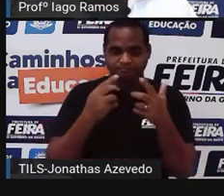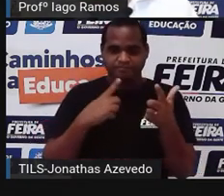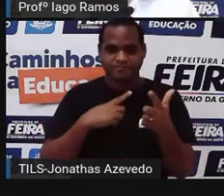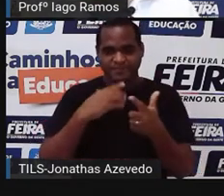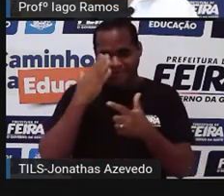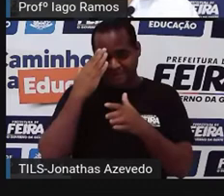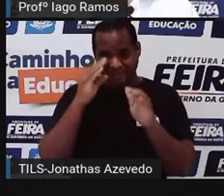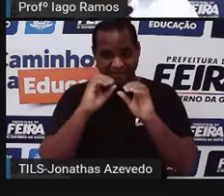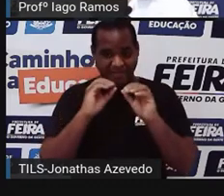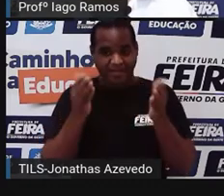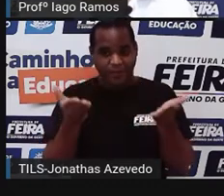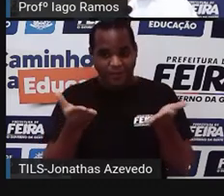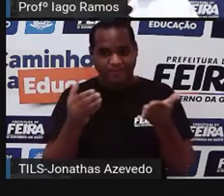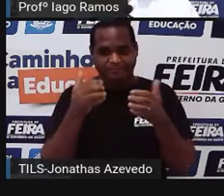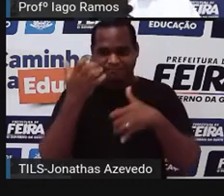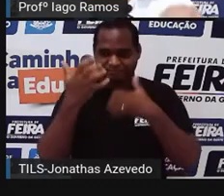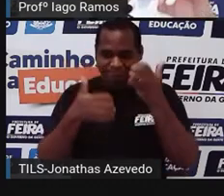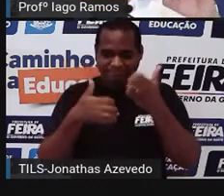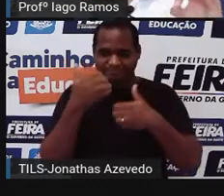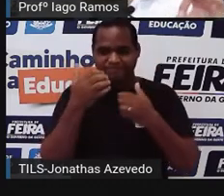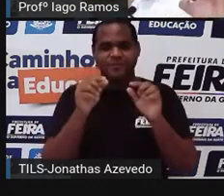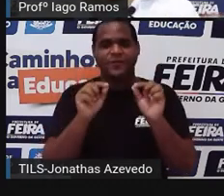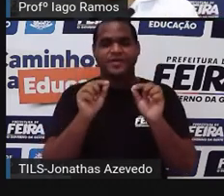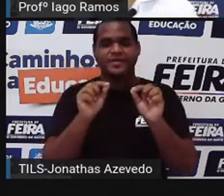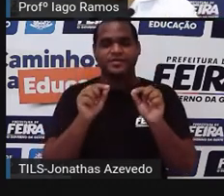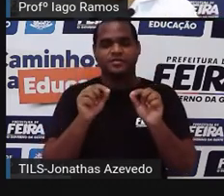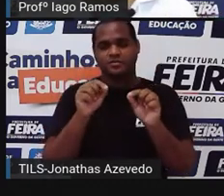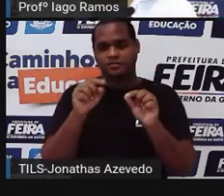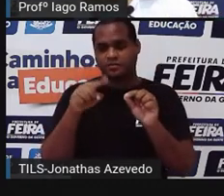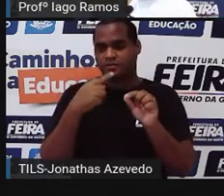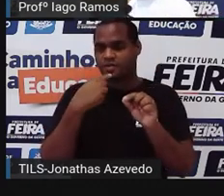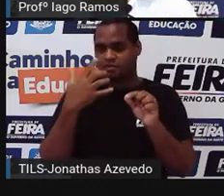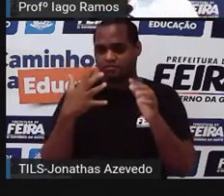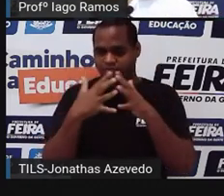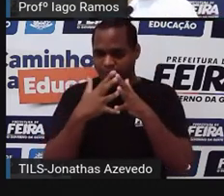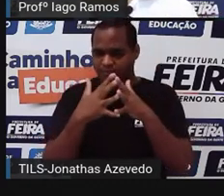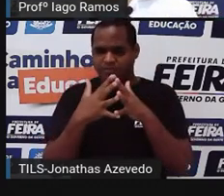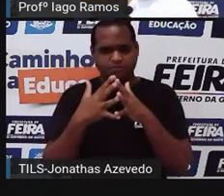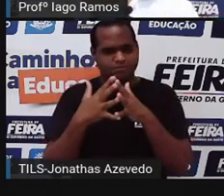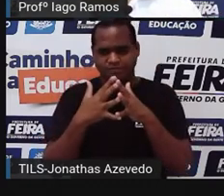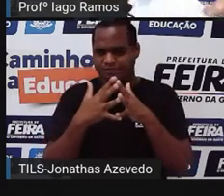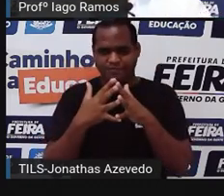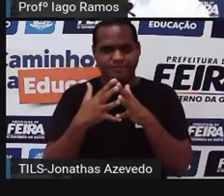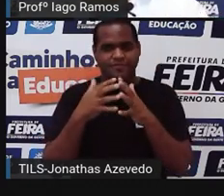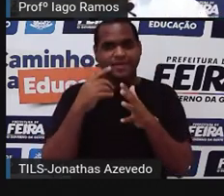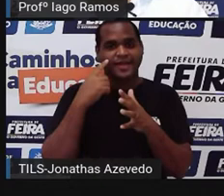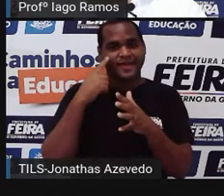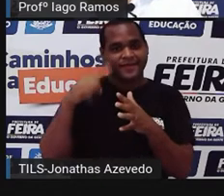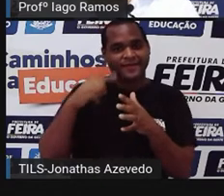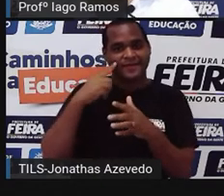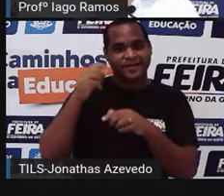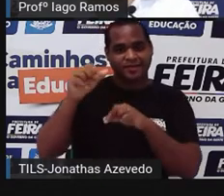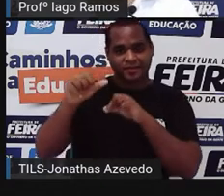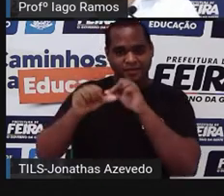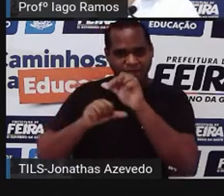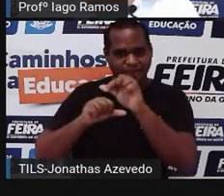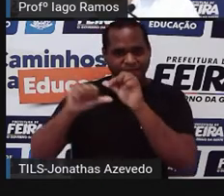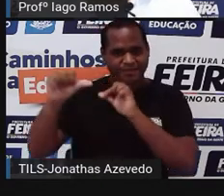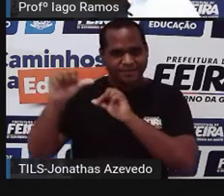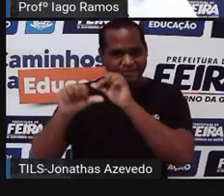Até esse momento da aula a gente não vai fazer confusão entre fazer transformações